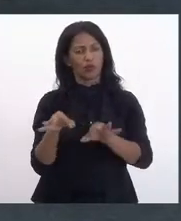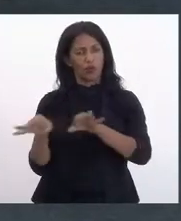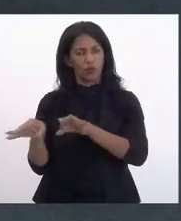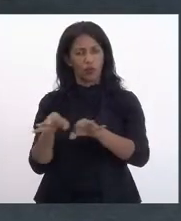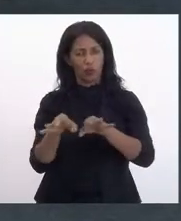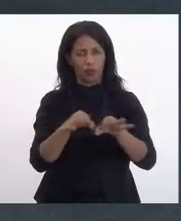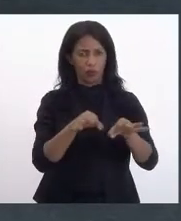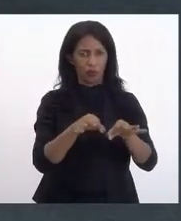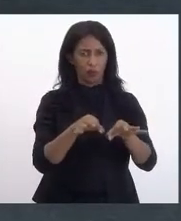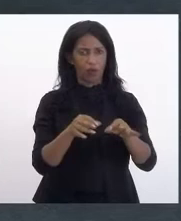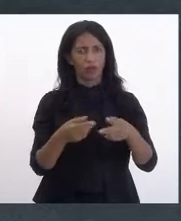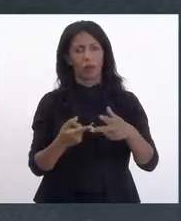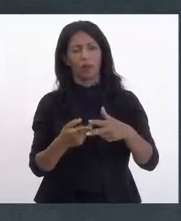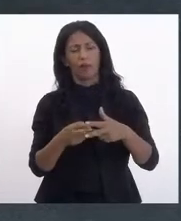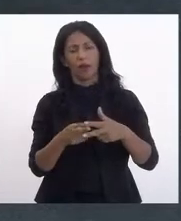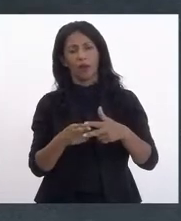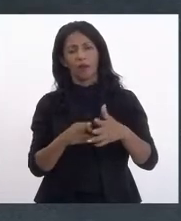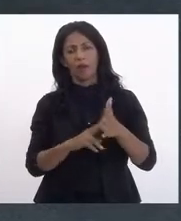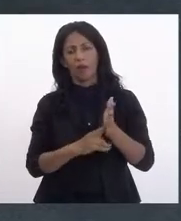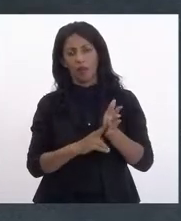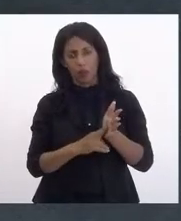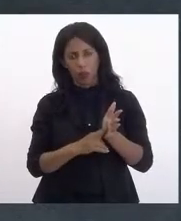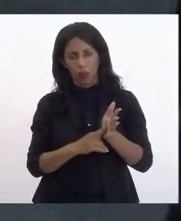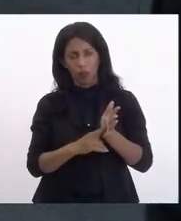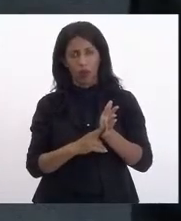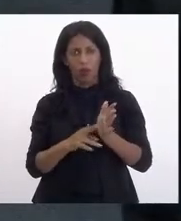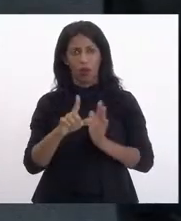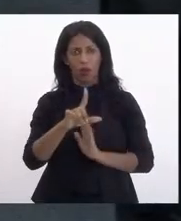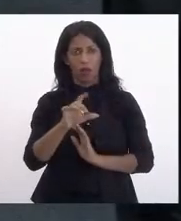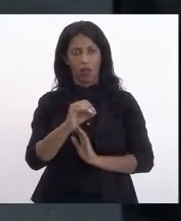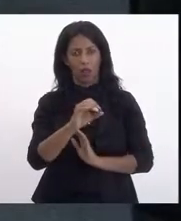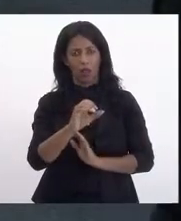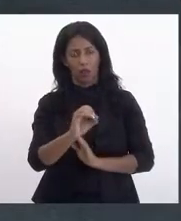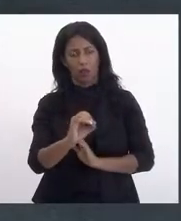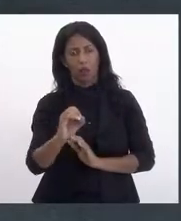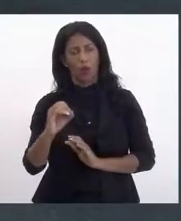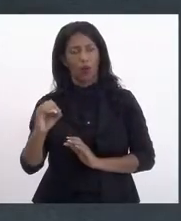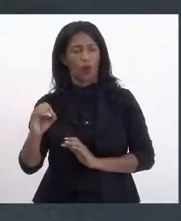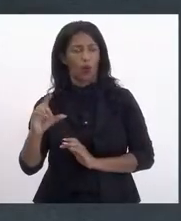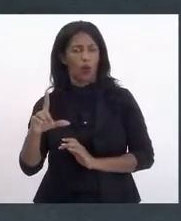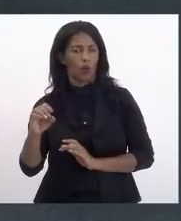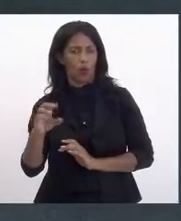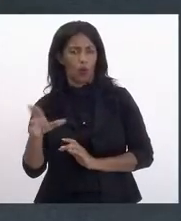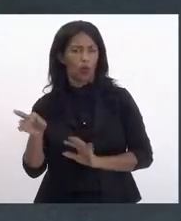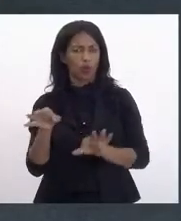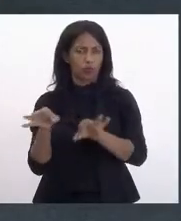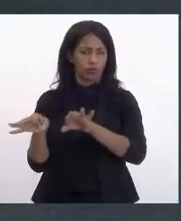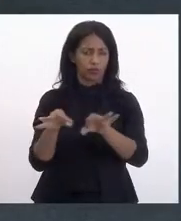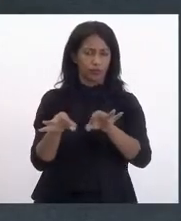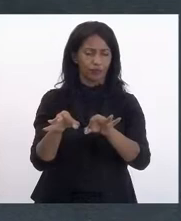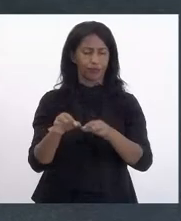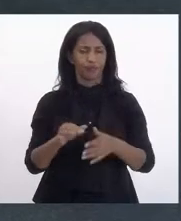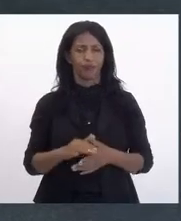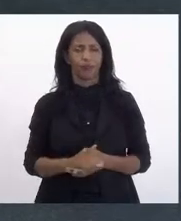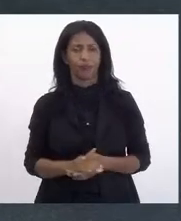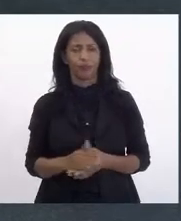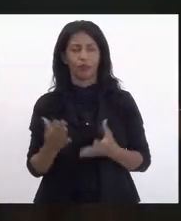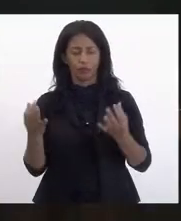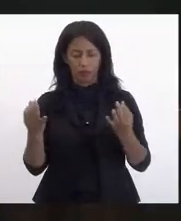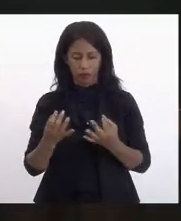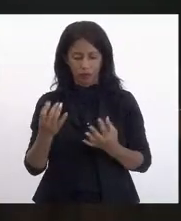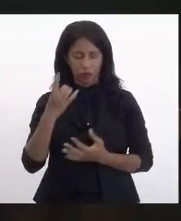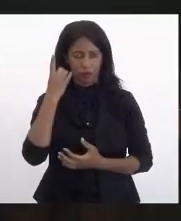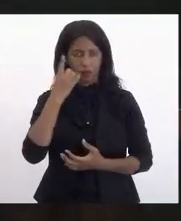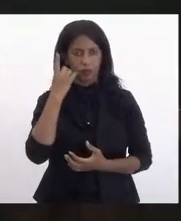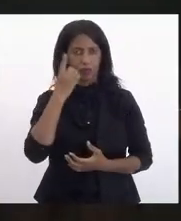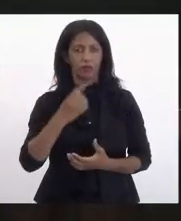formalidade para dar regularidade tanto à LDO quanto à LOA. Não tem mérito, é só formalidade. Perfeito,